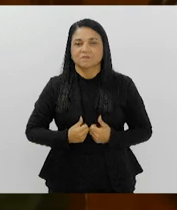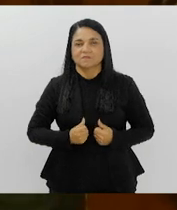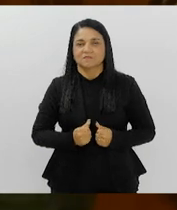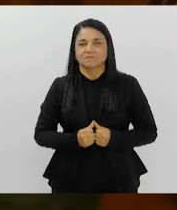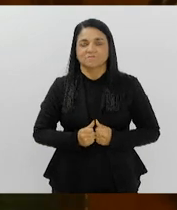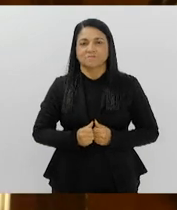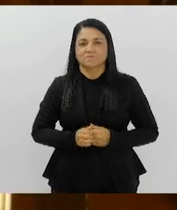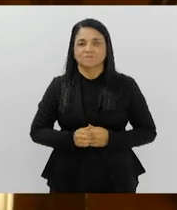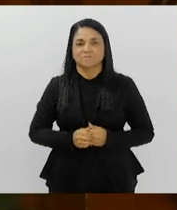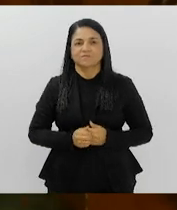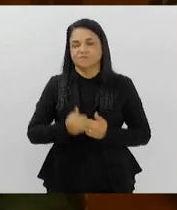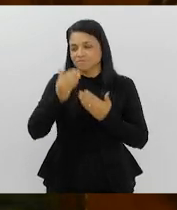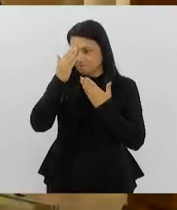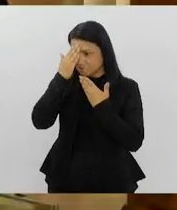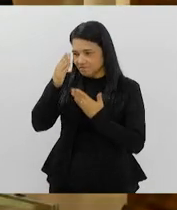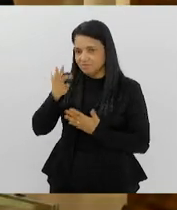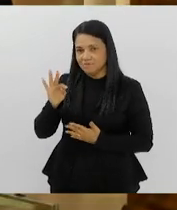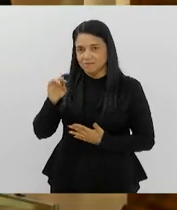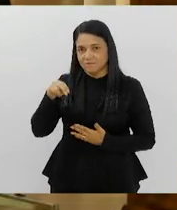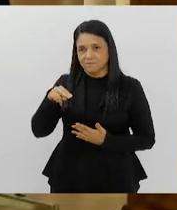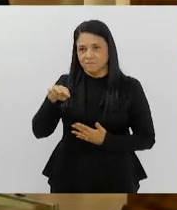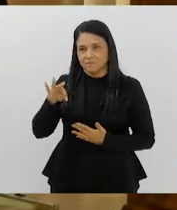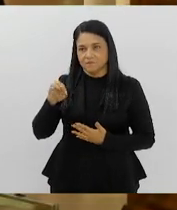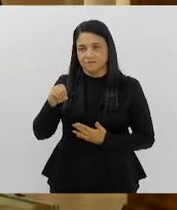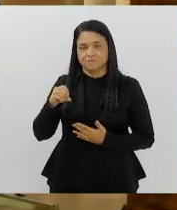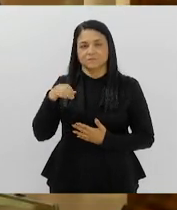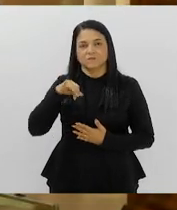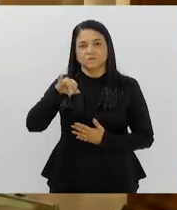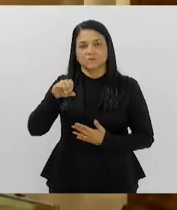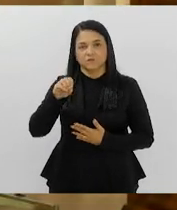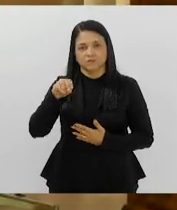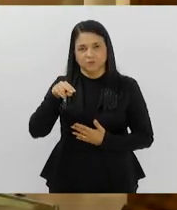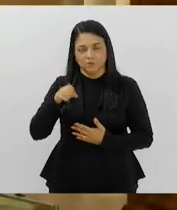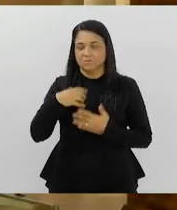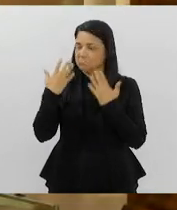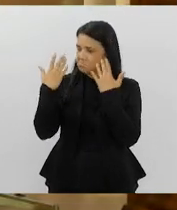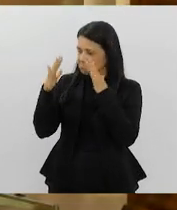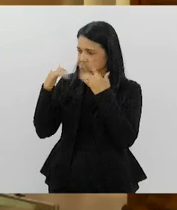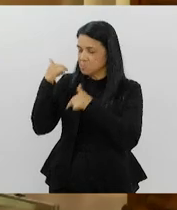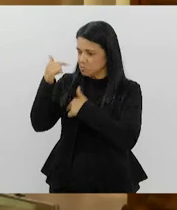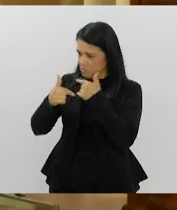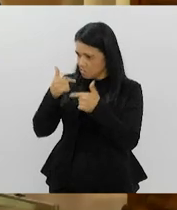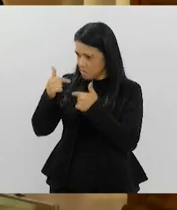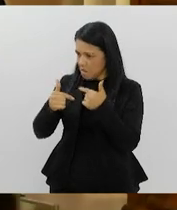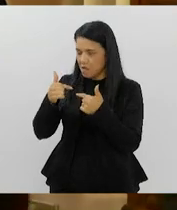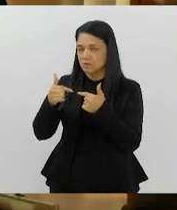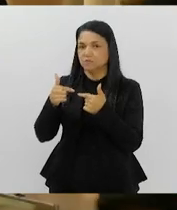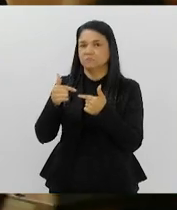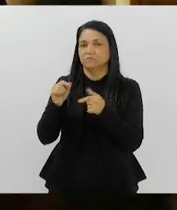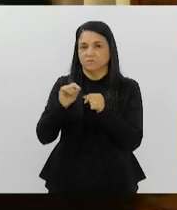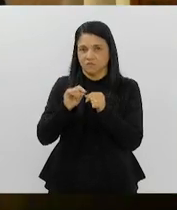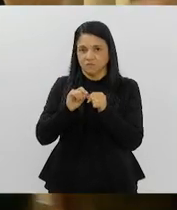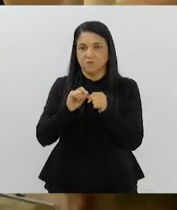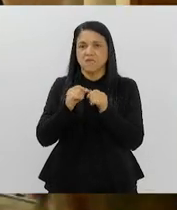Muito obrigado, Tenente Johnny, pelas palavras. Parabenizar mais uma vez vocês pelo trabalho realizado. É mais um